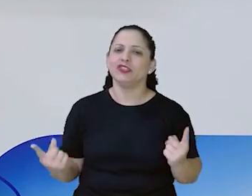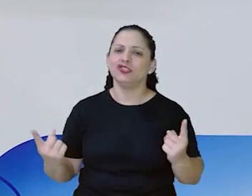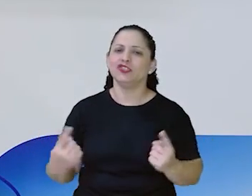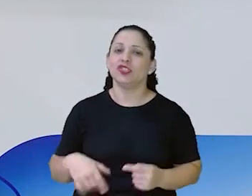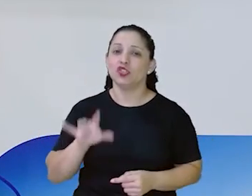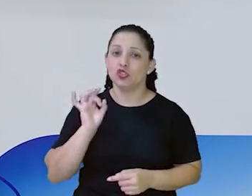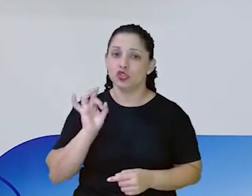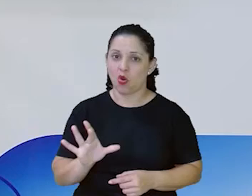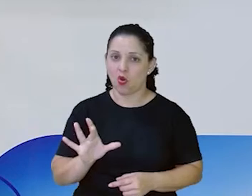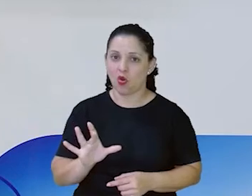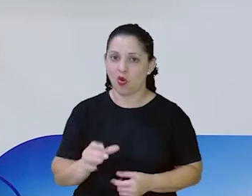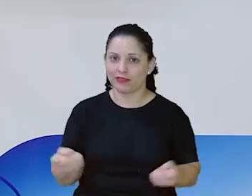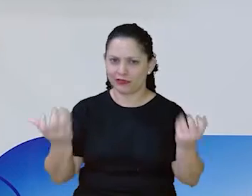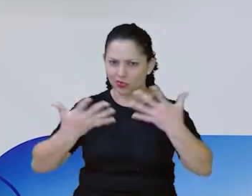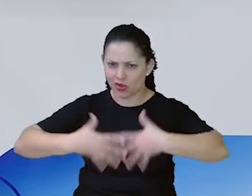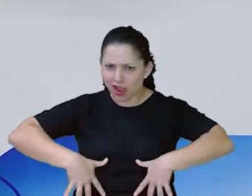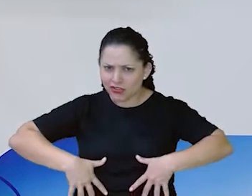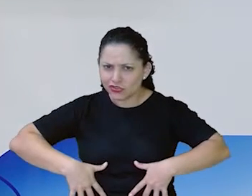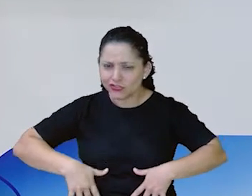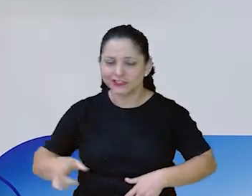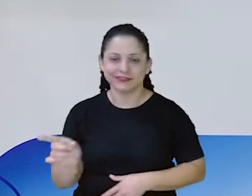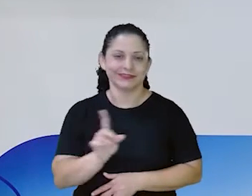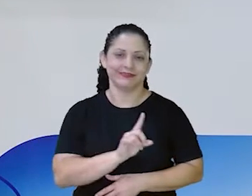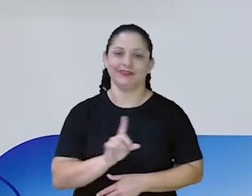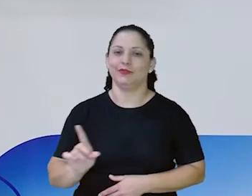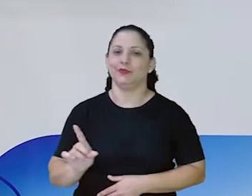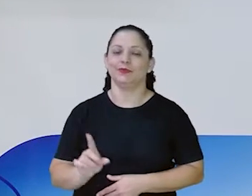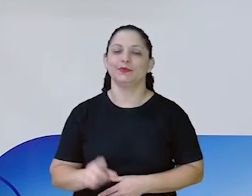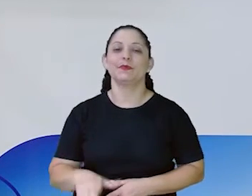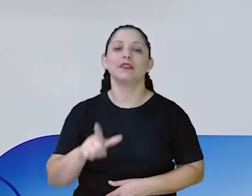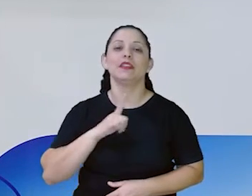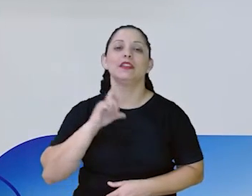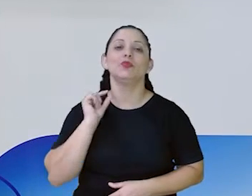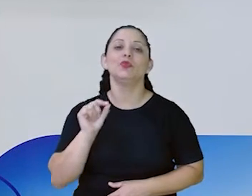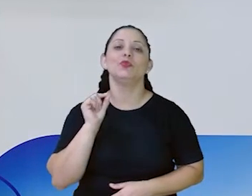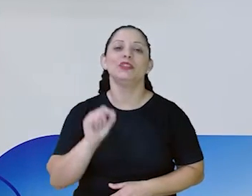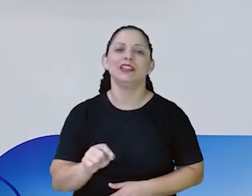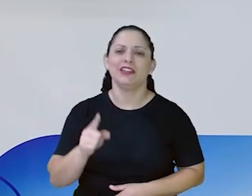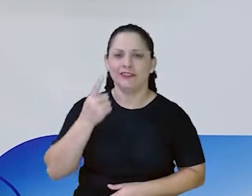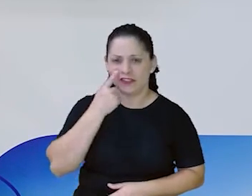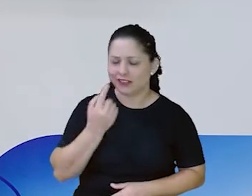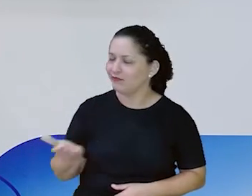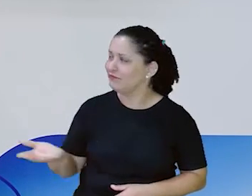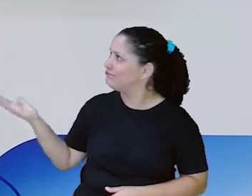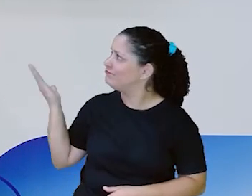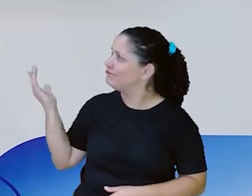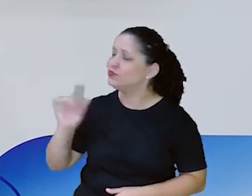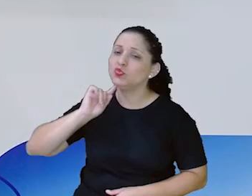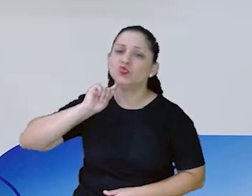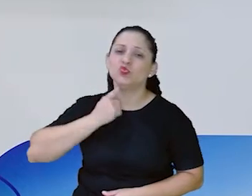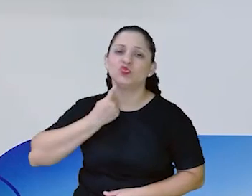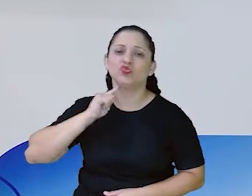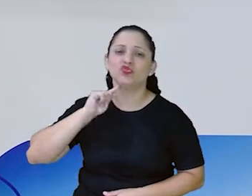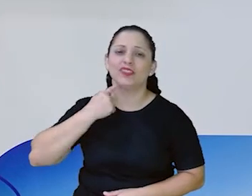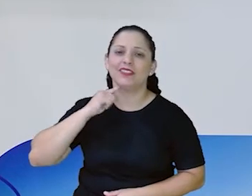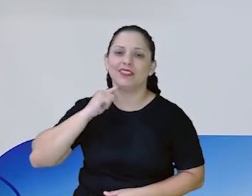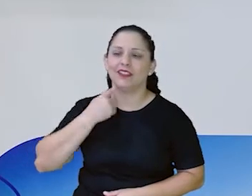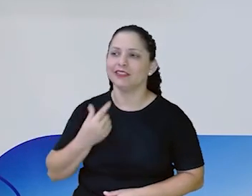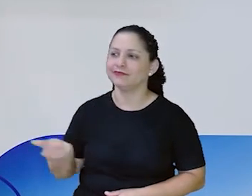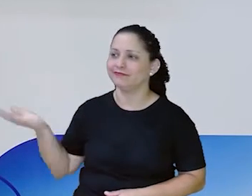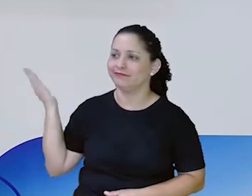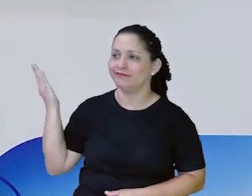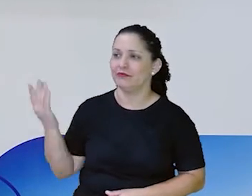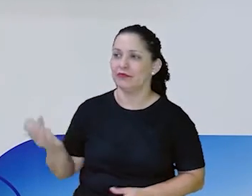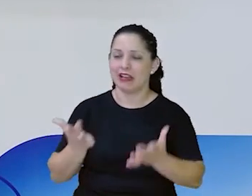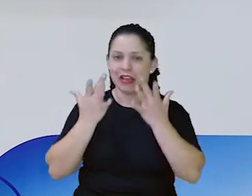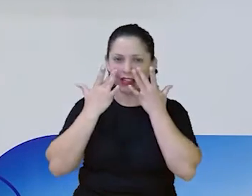tenho elementos naturais aí, né? O que é que nós estamos vendo? Eu posso olhar, eu tenho vários resíduos aí. E que chama a atenção,